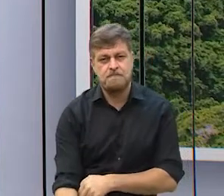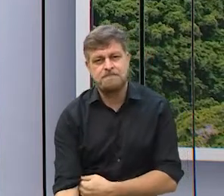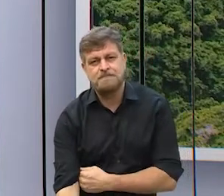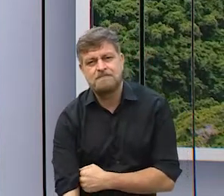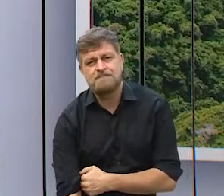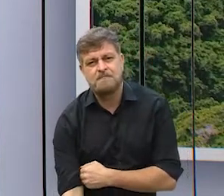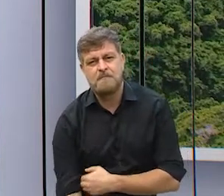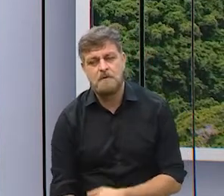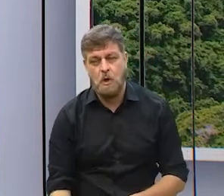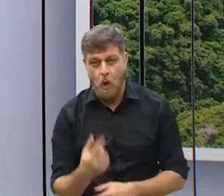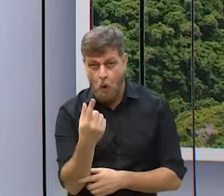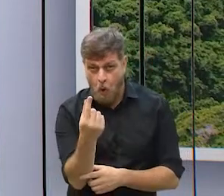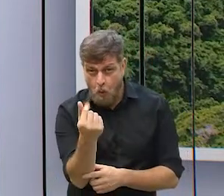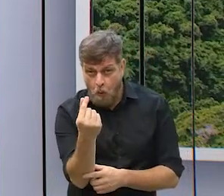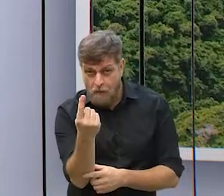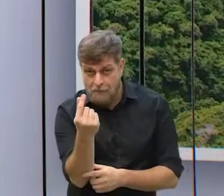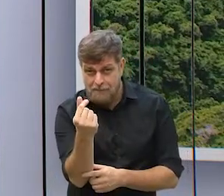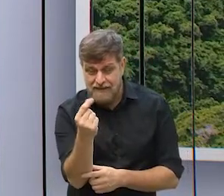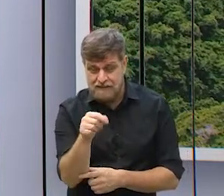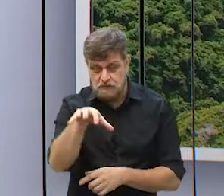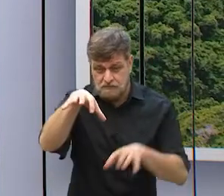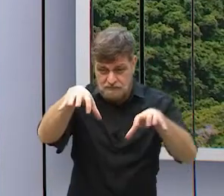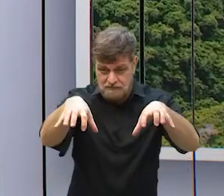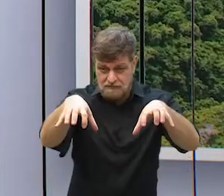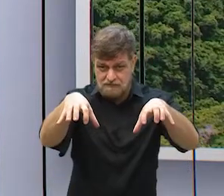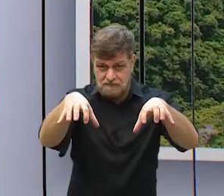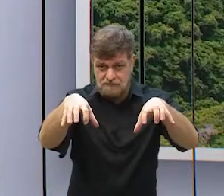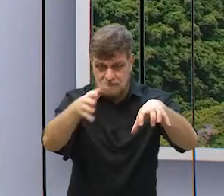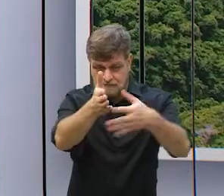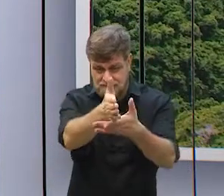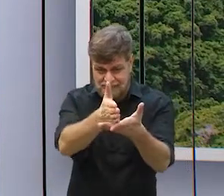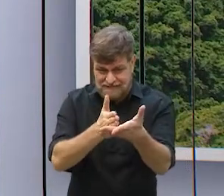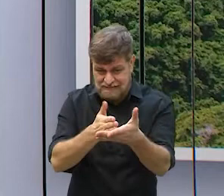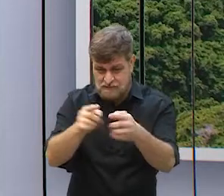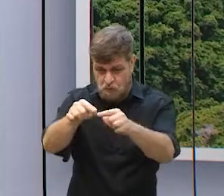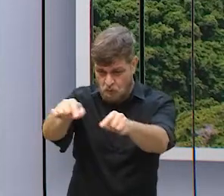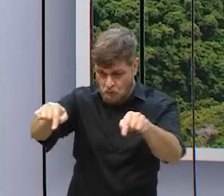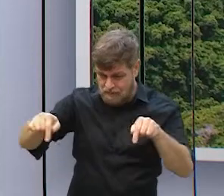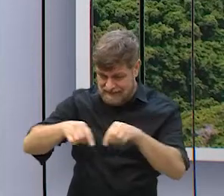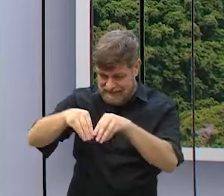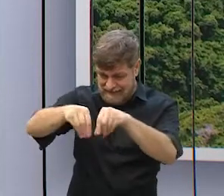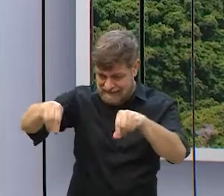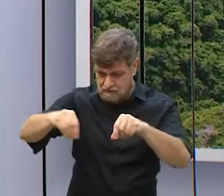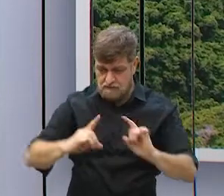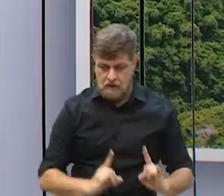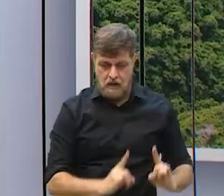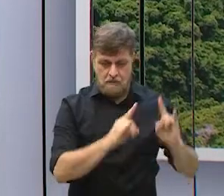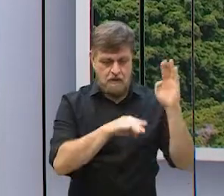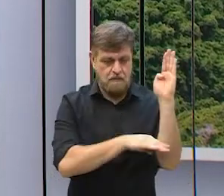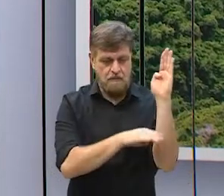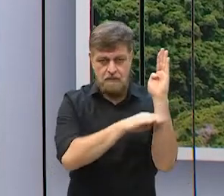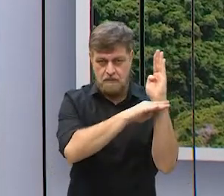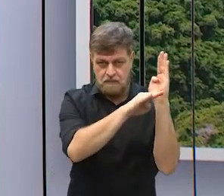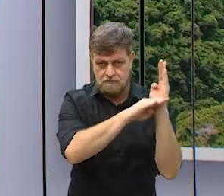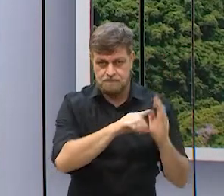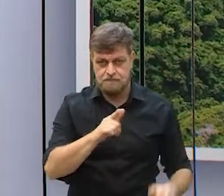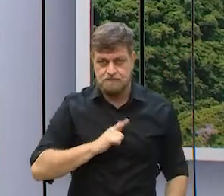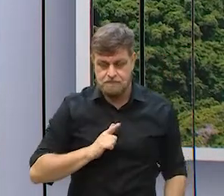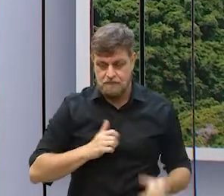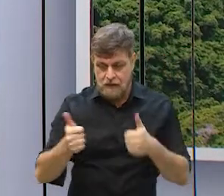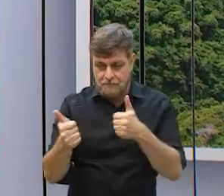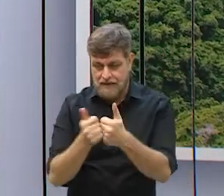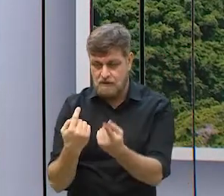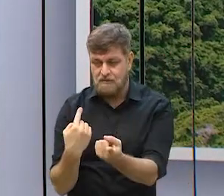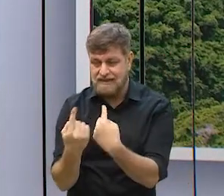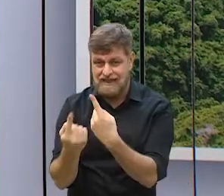valor venal, o valor comercial dos terrenos, né, das construções ao longo da avenida, no